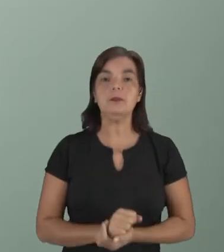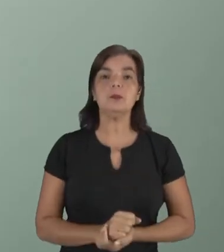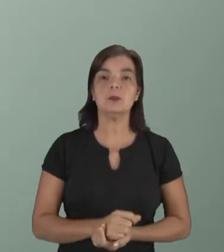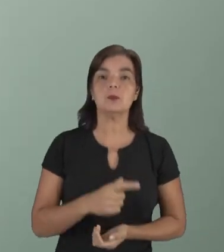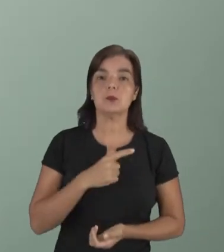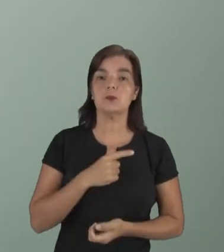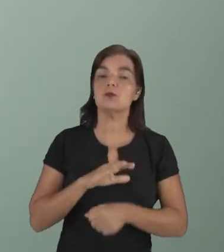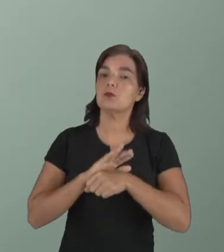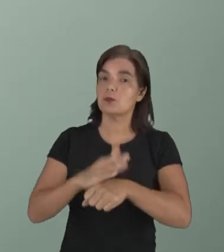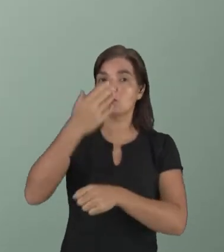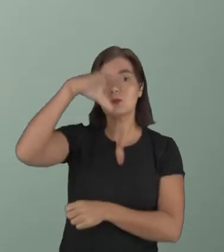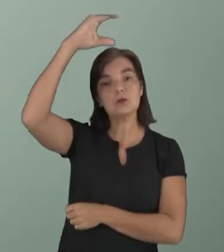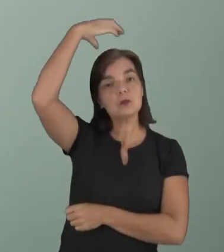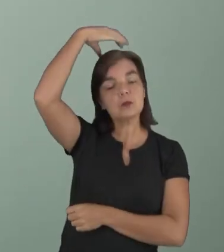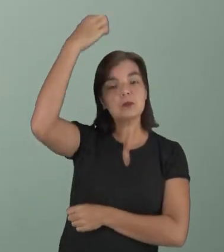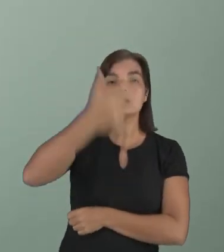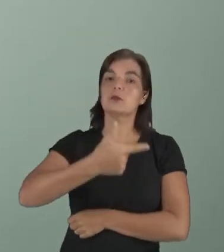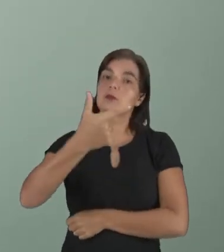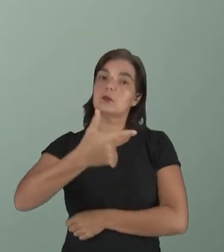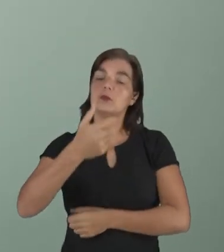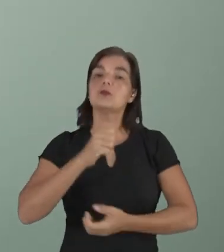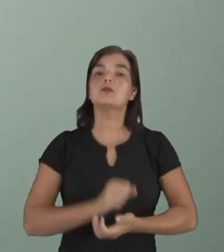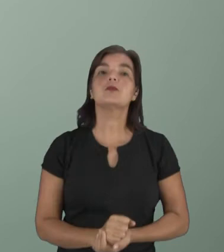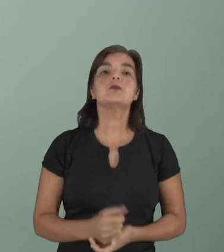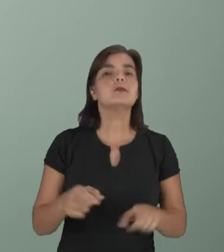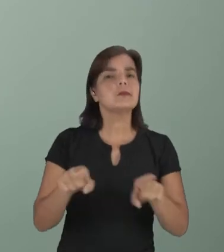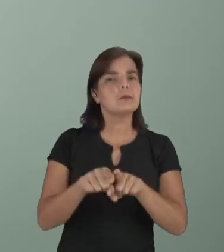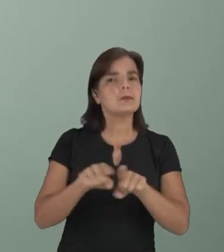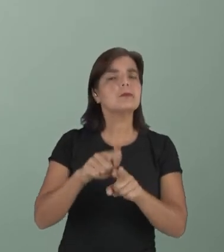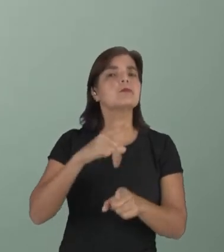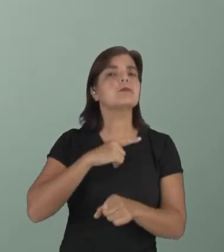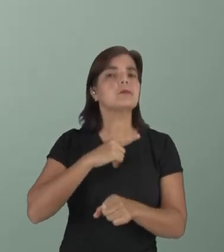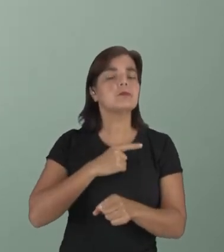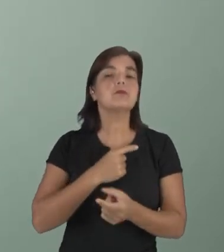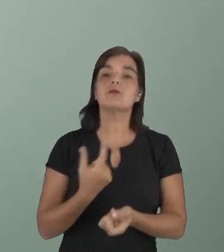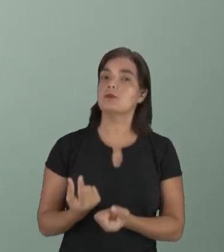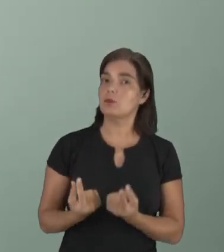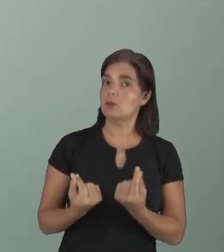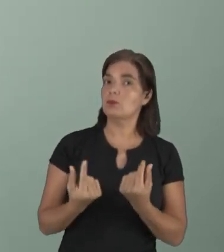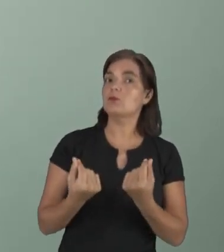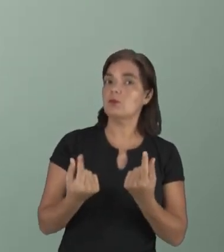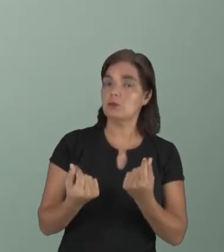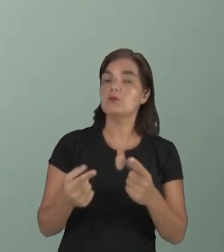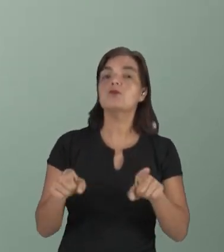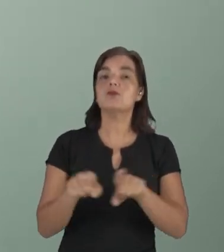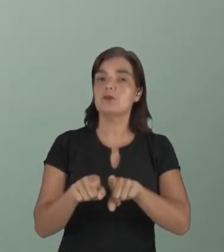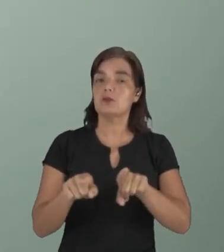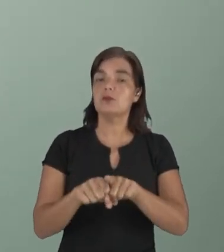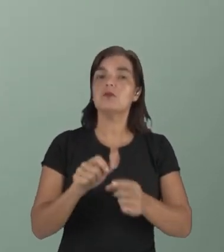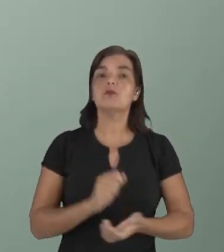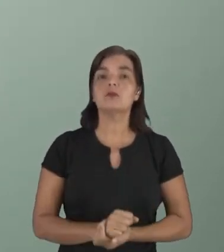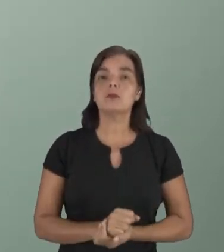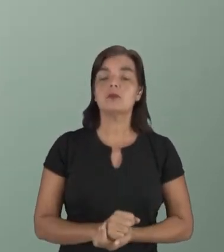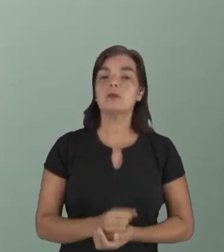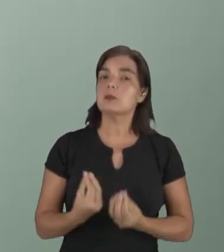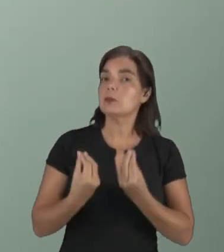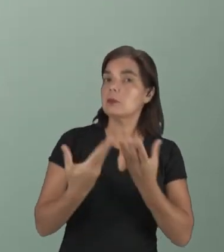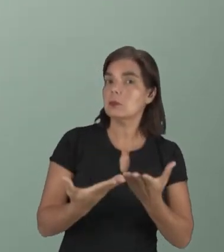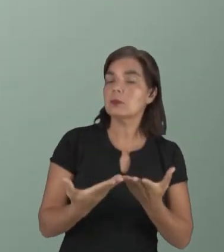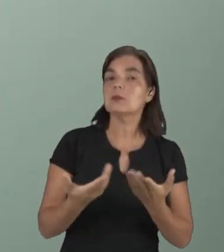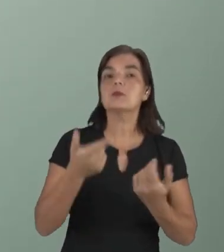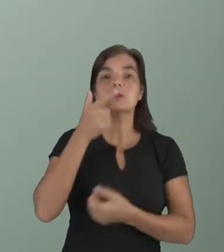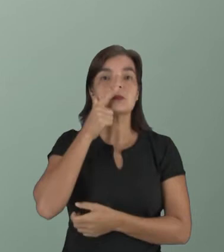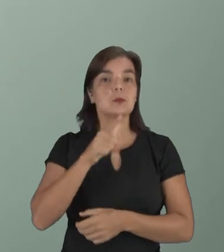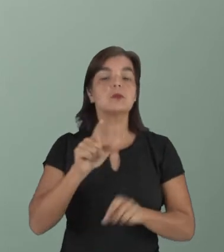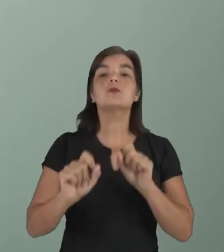ali, foi doada pelo rei Frederico II, e ele também tinha uma pensão, tinha um valor que era destinado a ele para